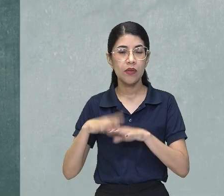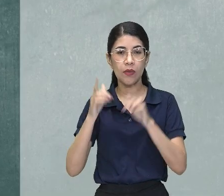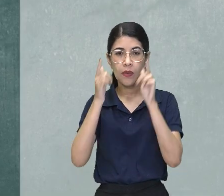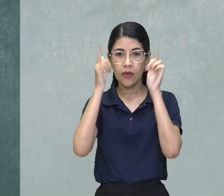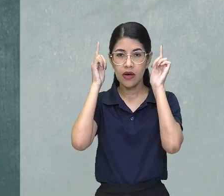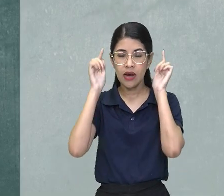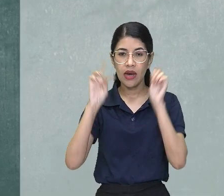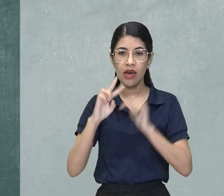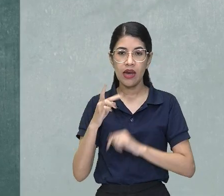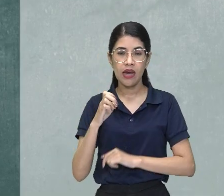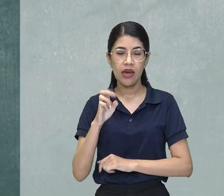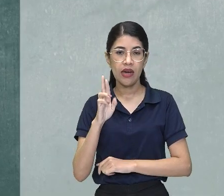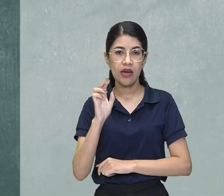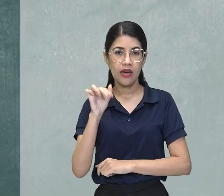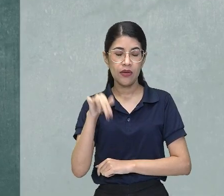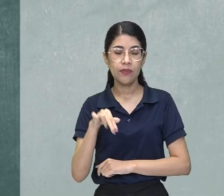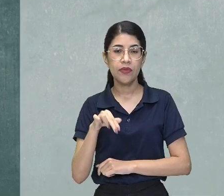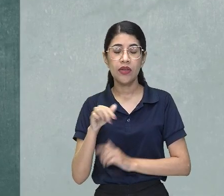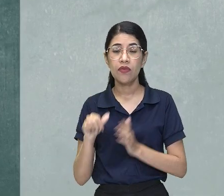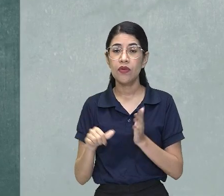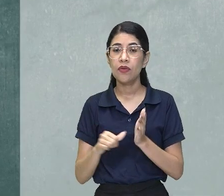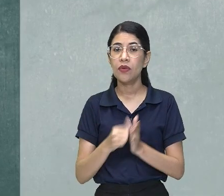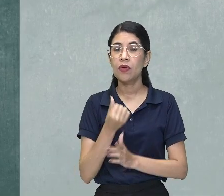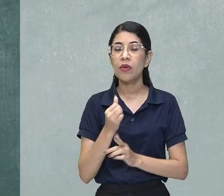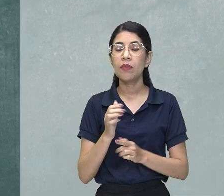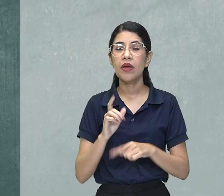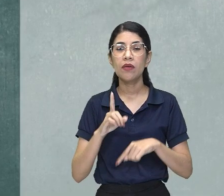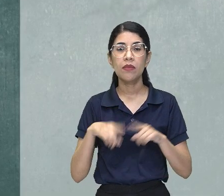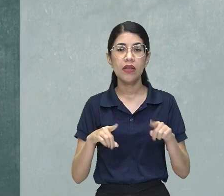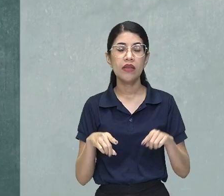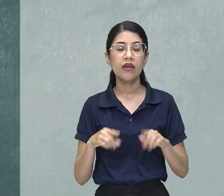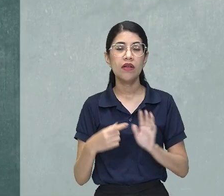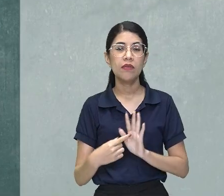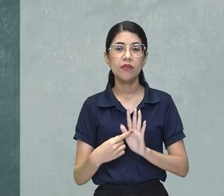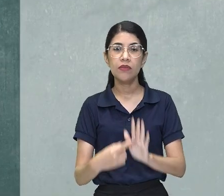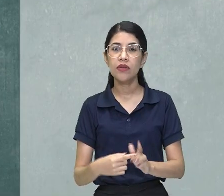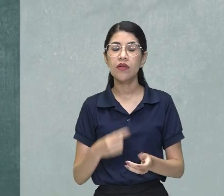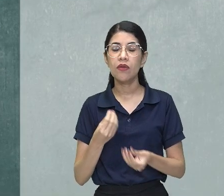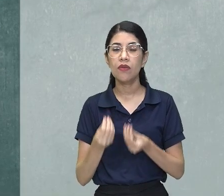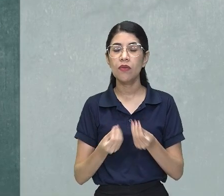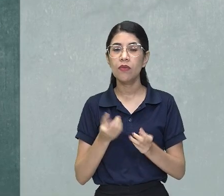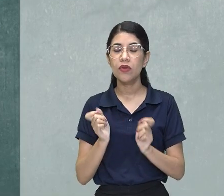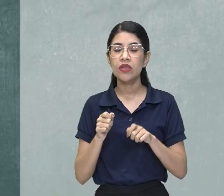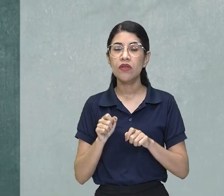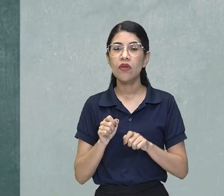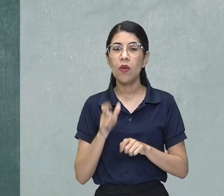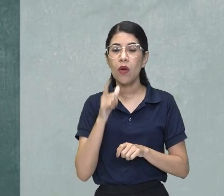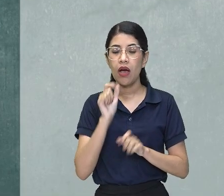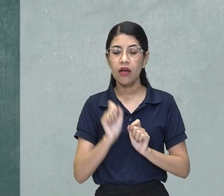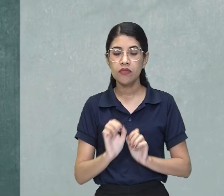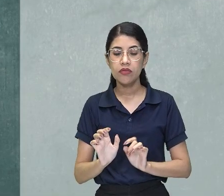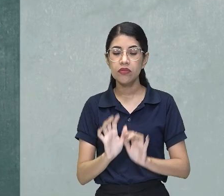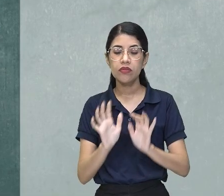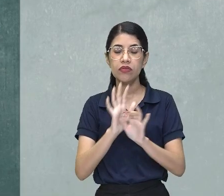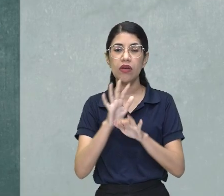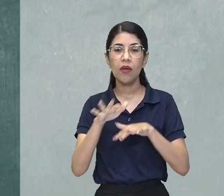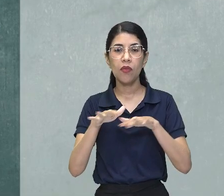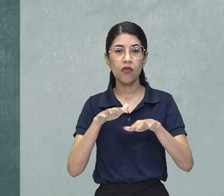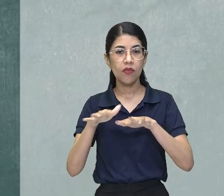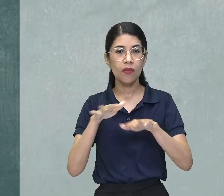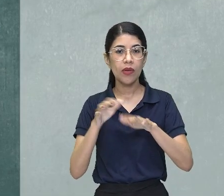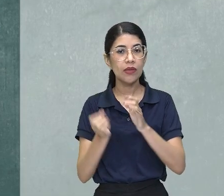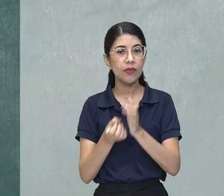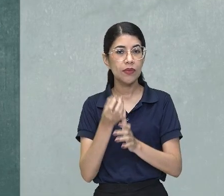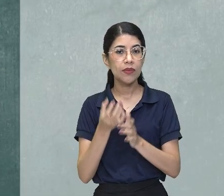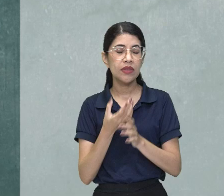de Alexandria. Foi um dos primeiros dispositivos a mostrar como o vapor poderia gerar movimento. Ela